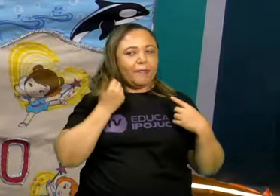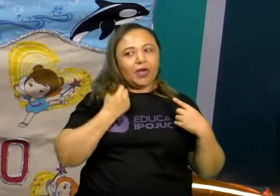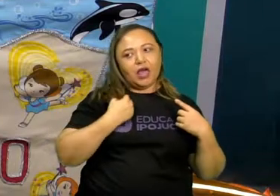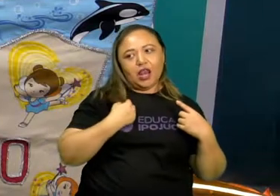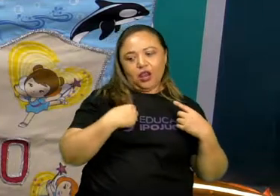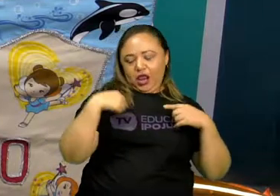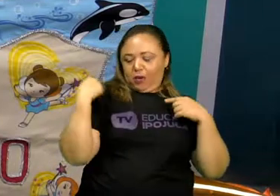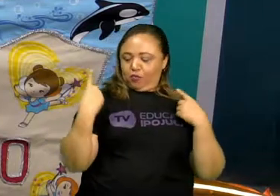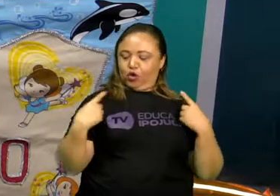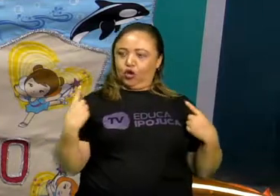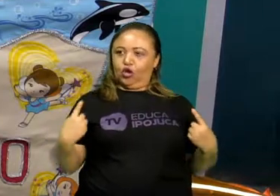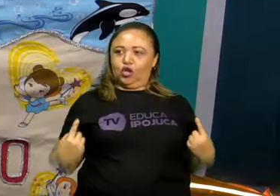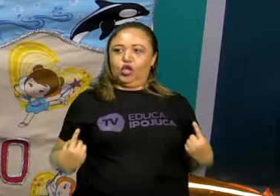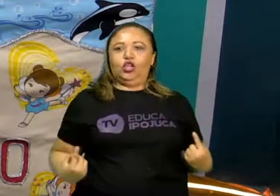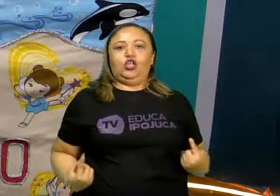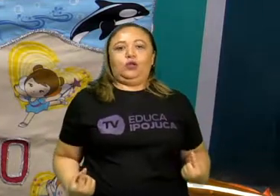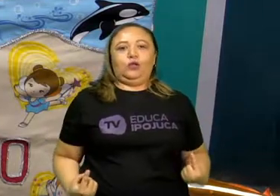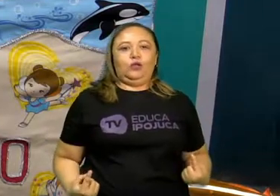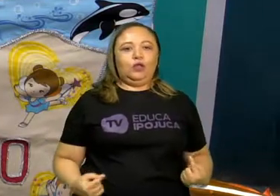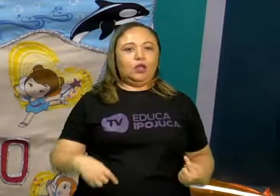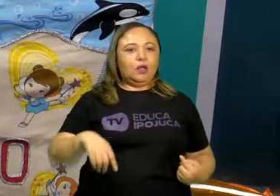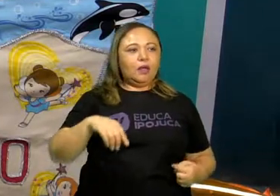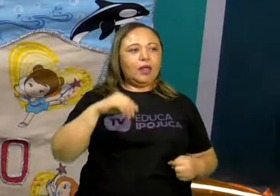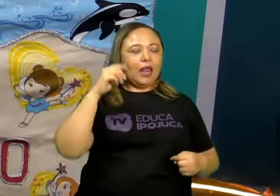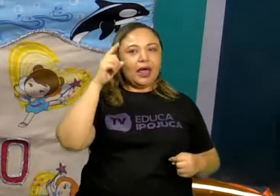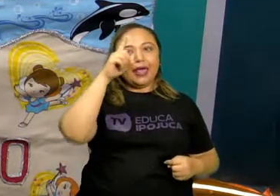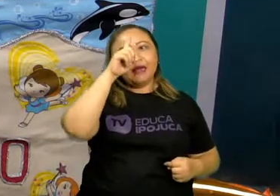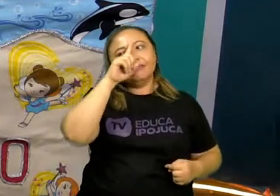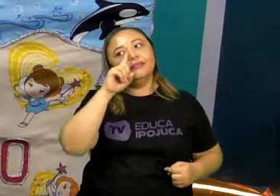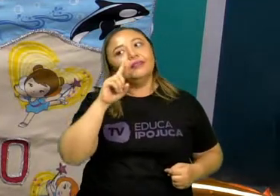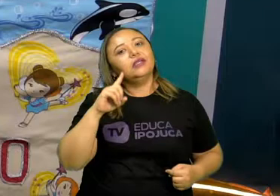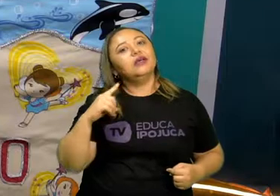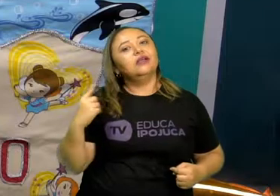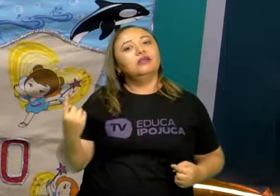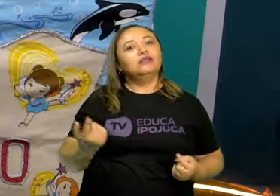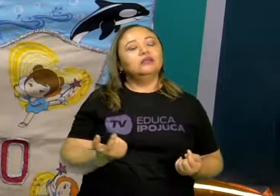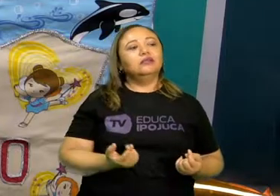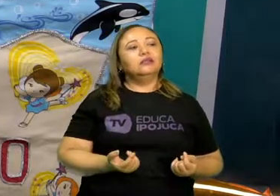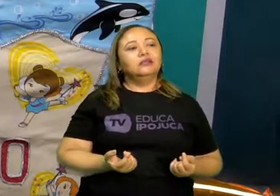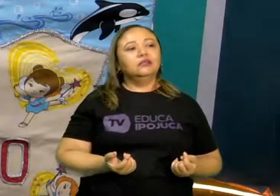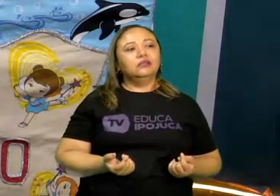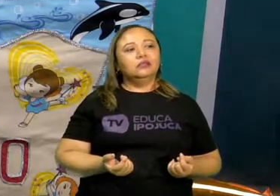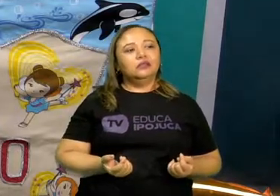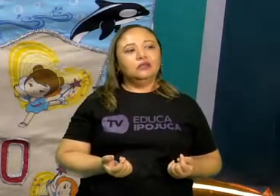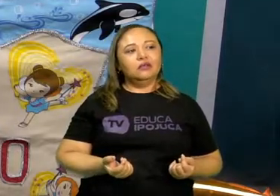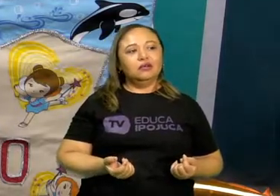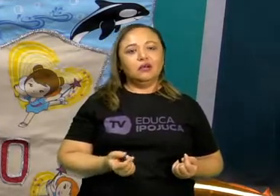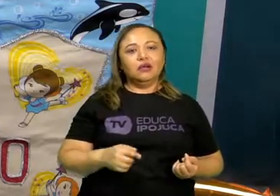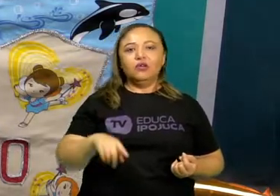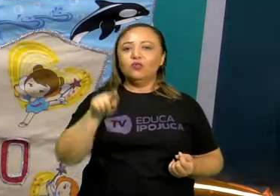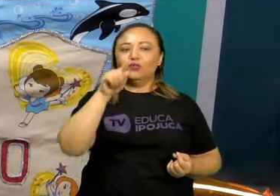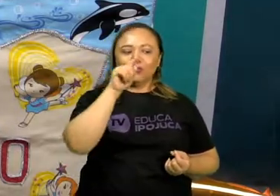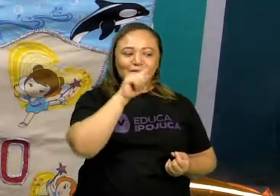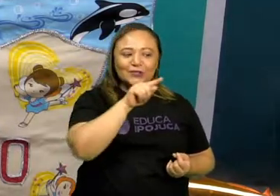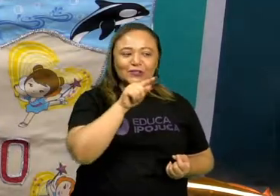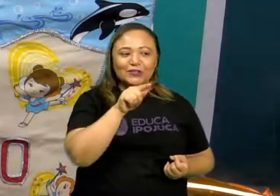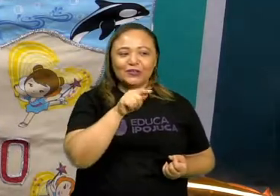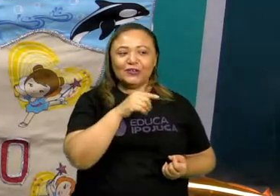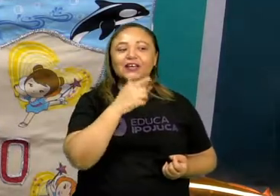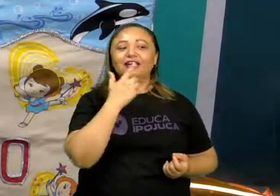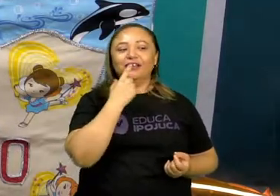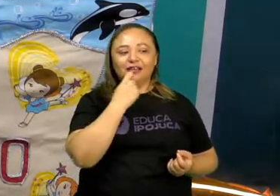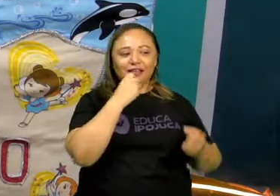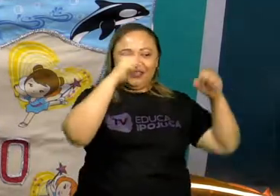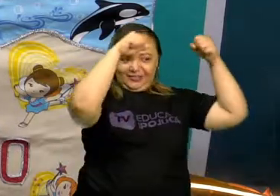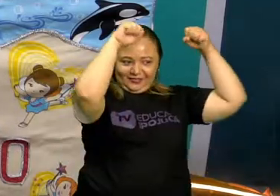bem cacheadinho e bem amarelinho, tá? E o meu é bem vermelhinho. O seu é vermelhinho, isso